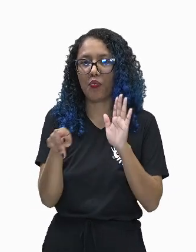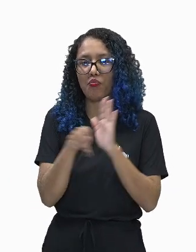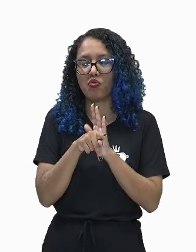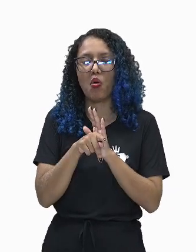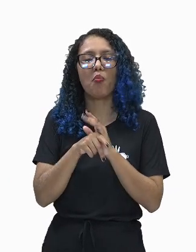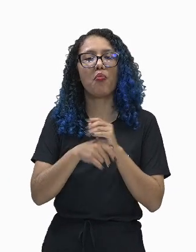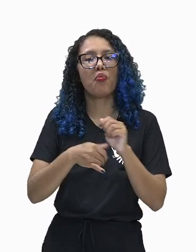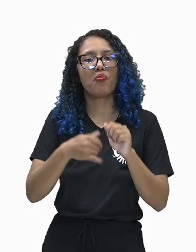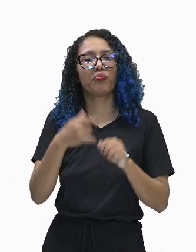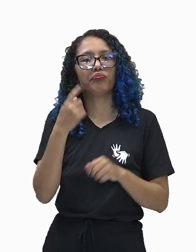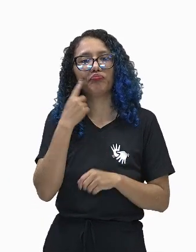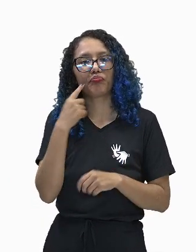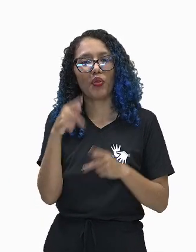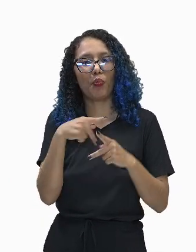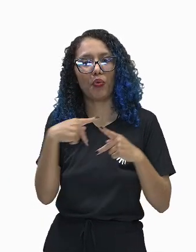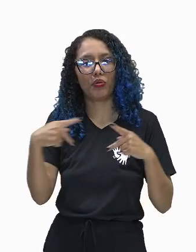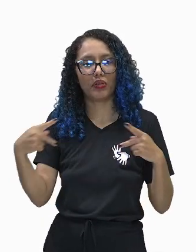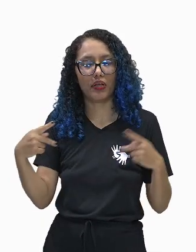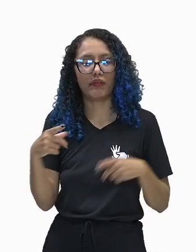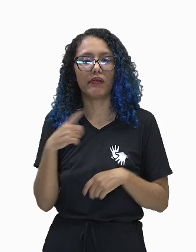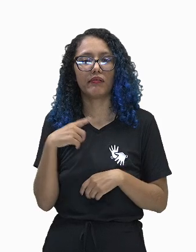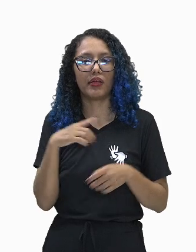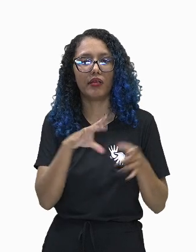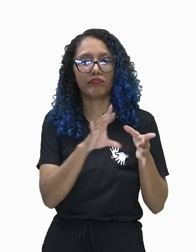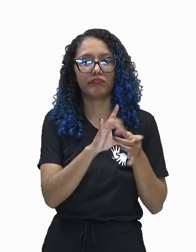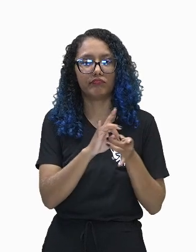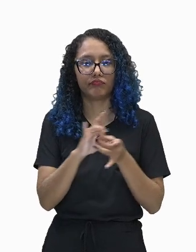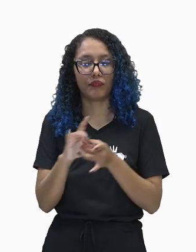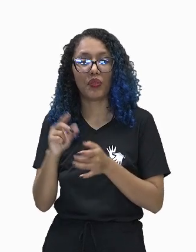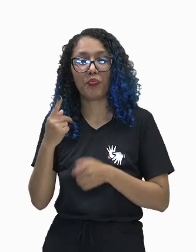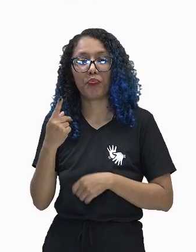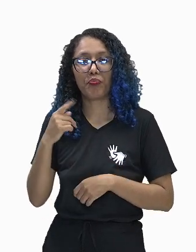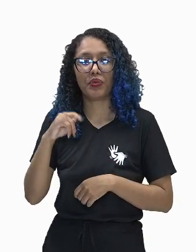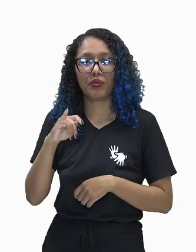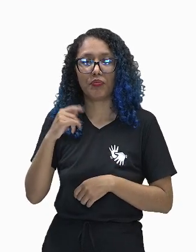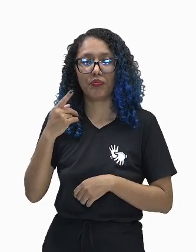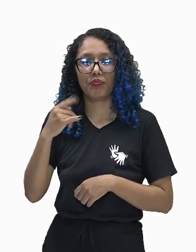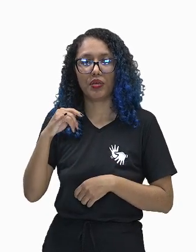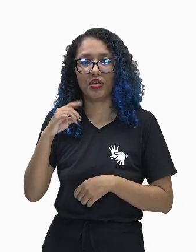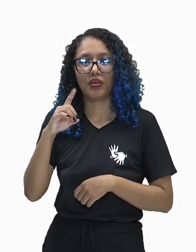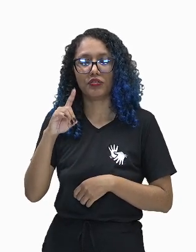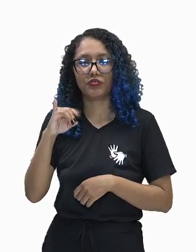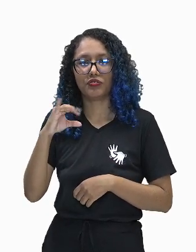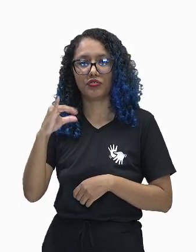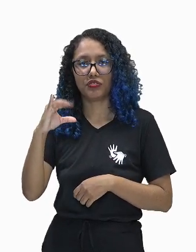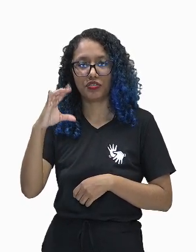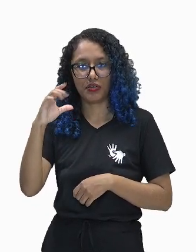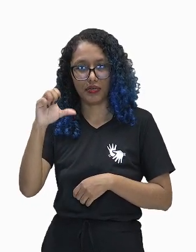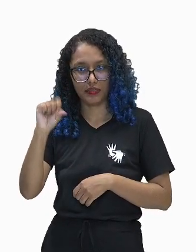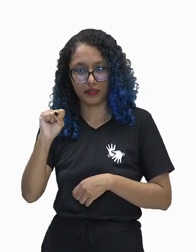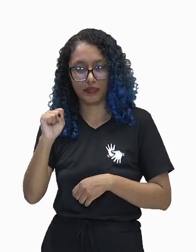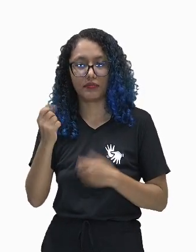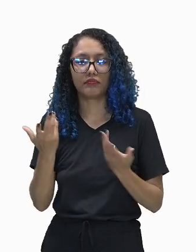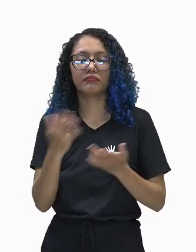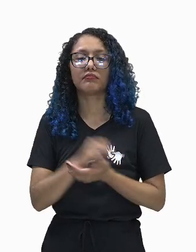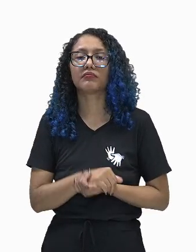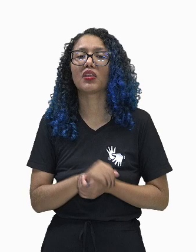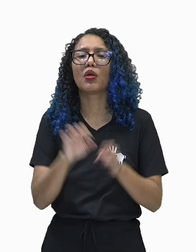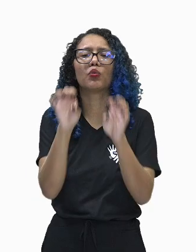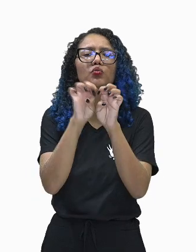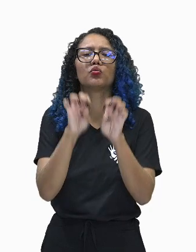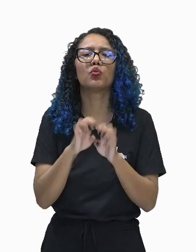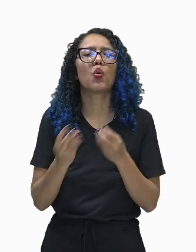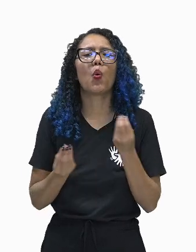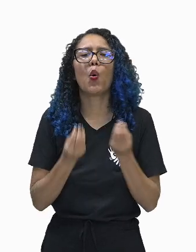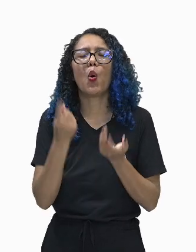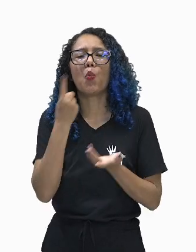ligações covalentes, são as ligações peptídicas. E a fórmula estrutural deles é essa